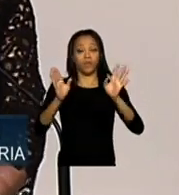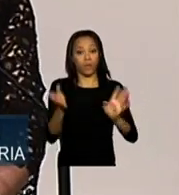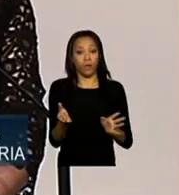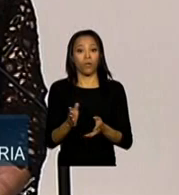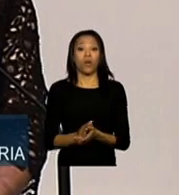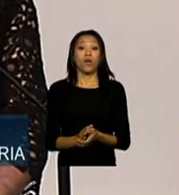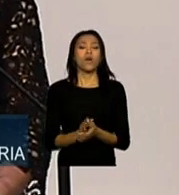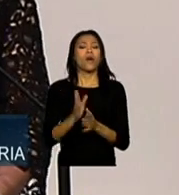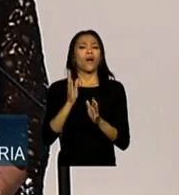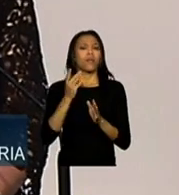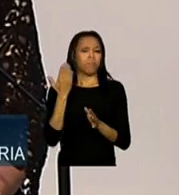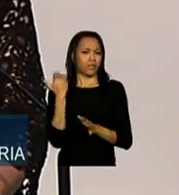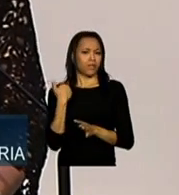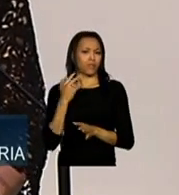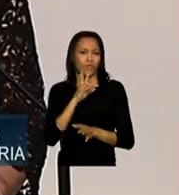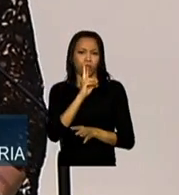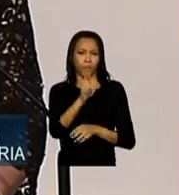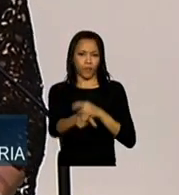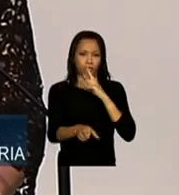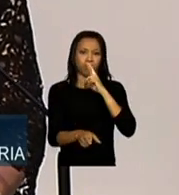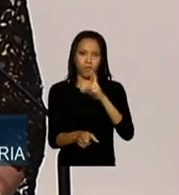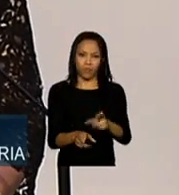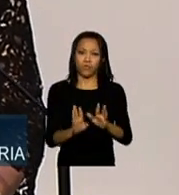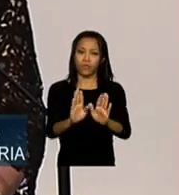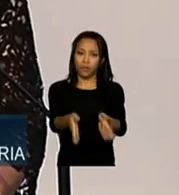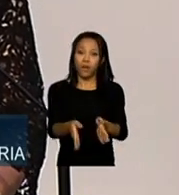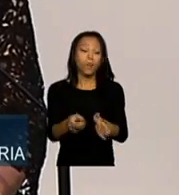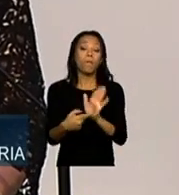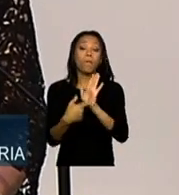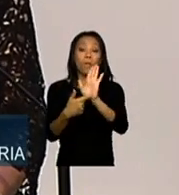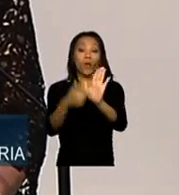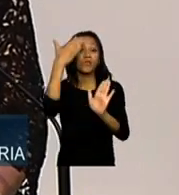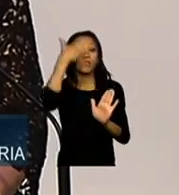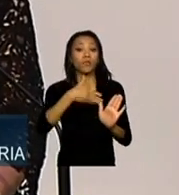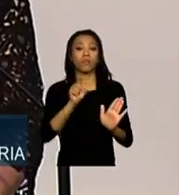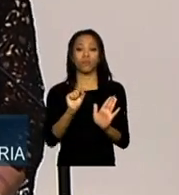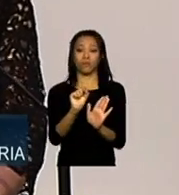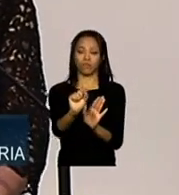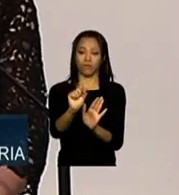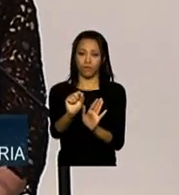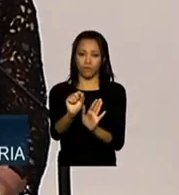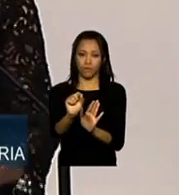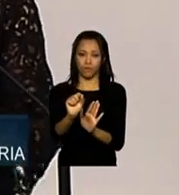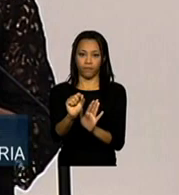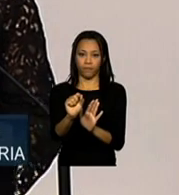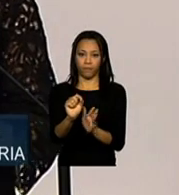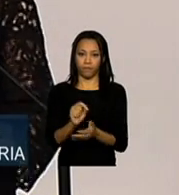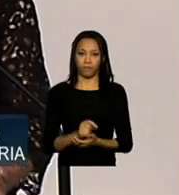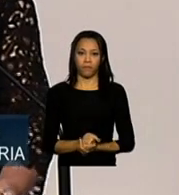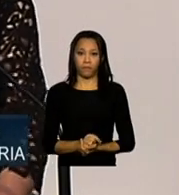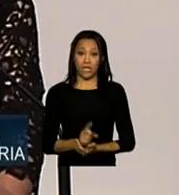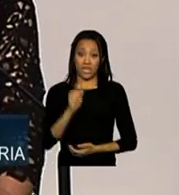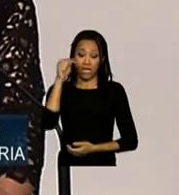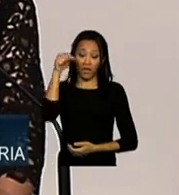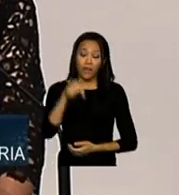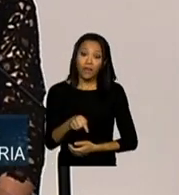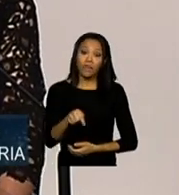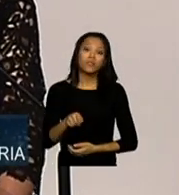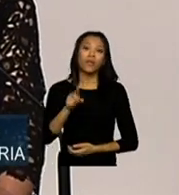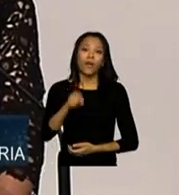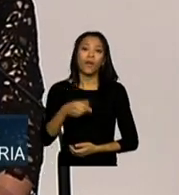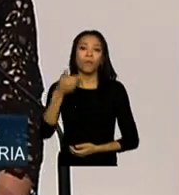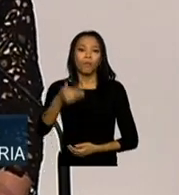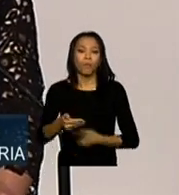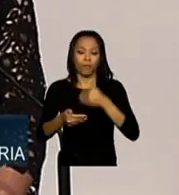Os resultados que eu mencionei anteriormente, eles mostram que este é um processo em que